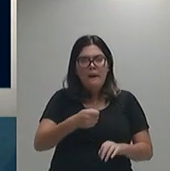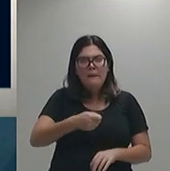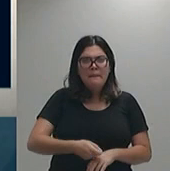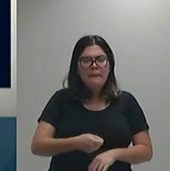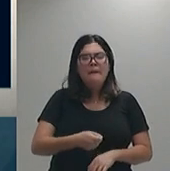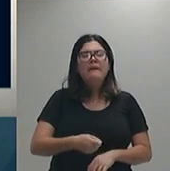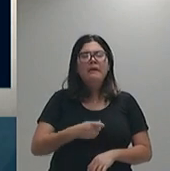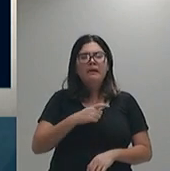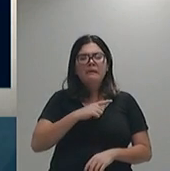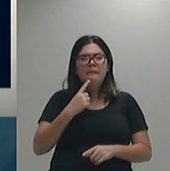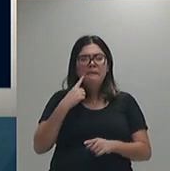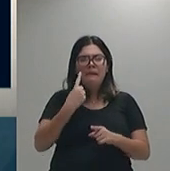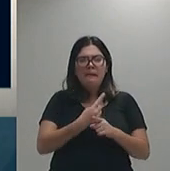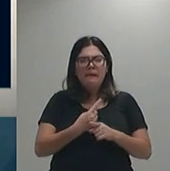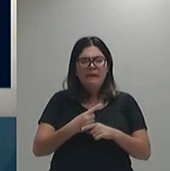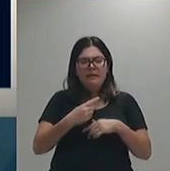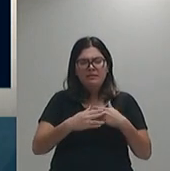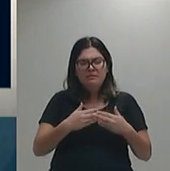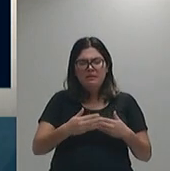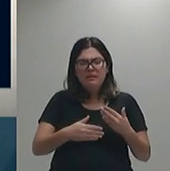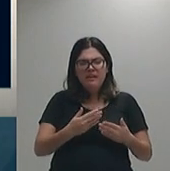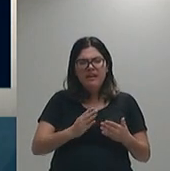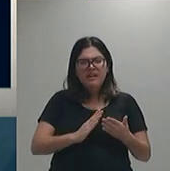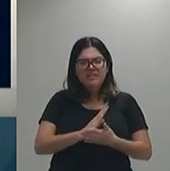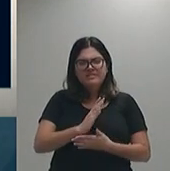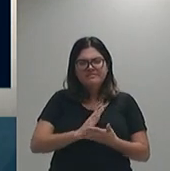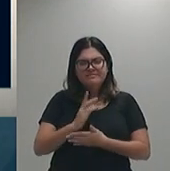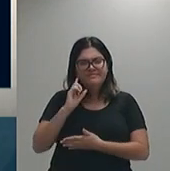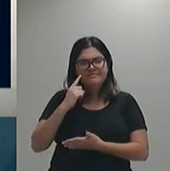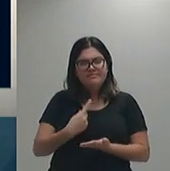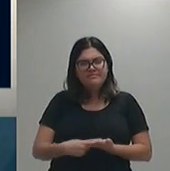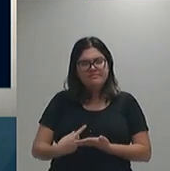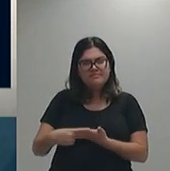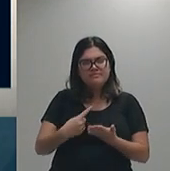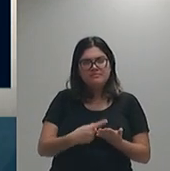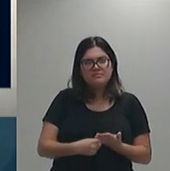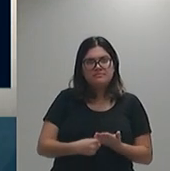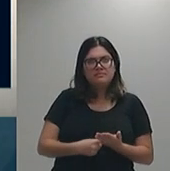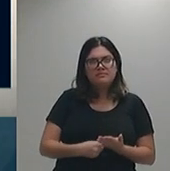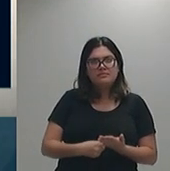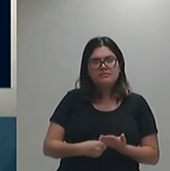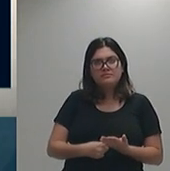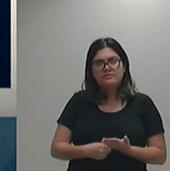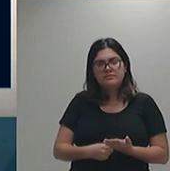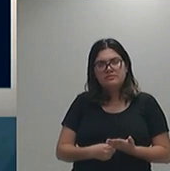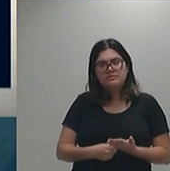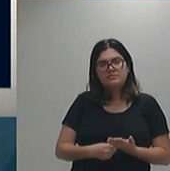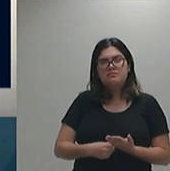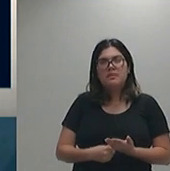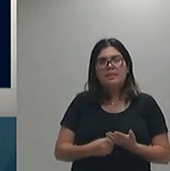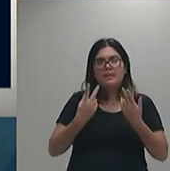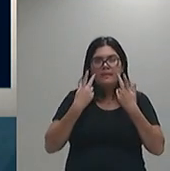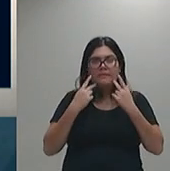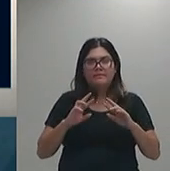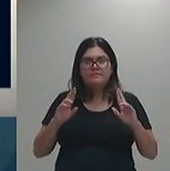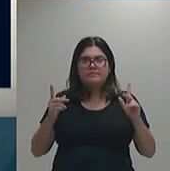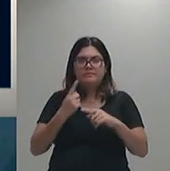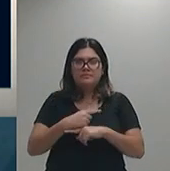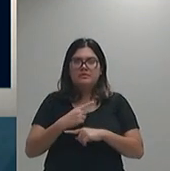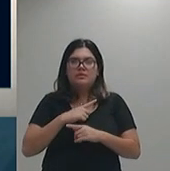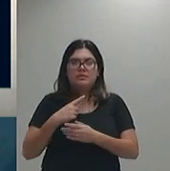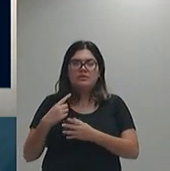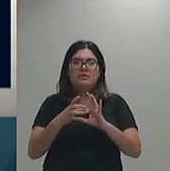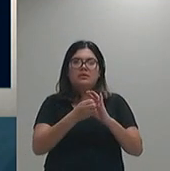reconhecido equivocamente aprovação de deliberações de diâmetro diametralmente Opostas e inconciliáveis entre si a caracterizar